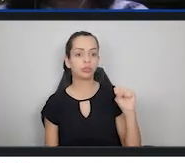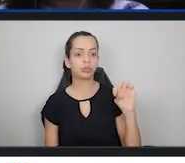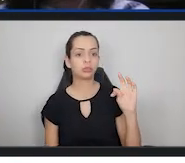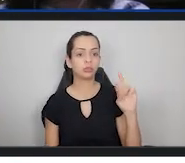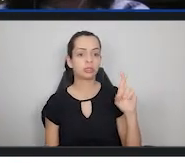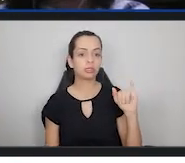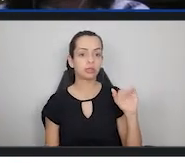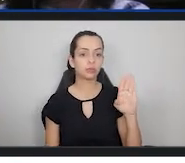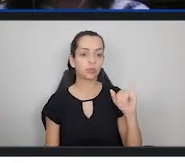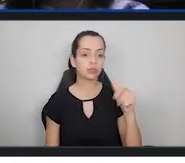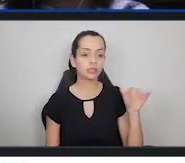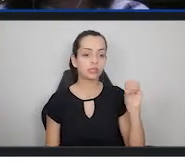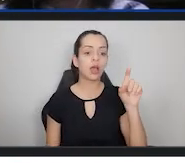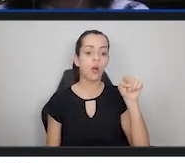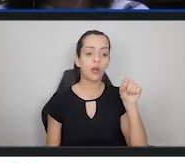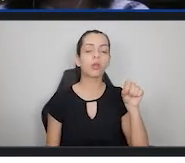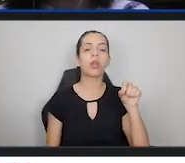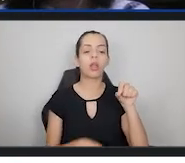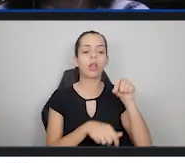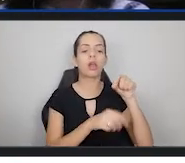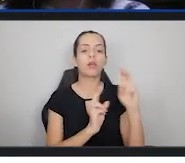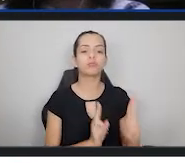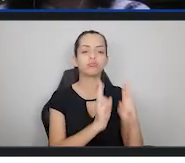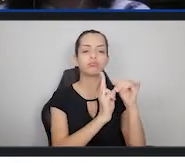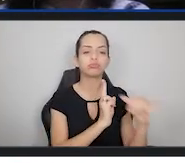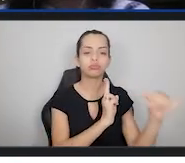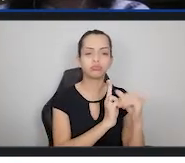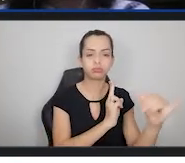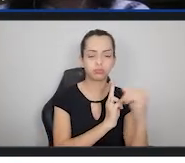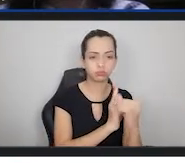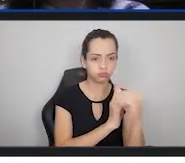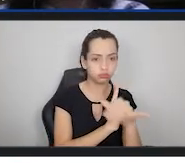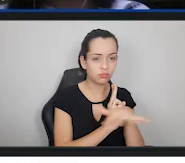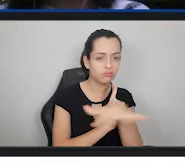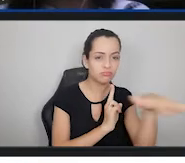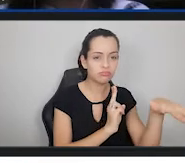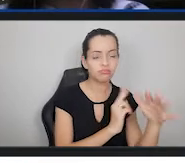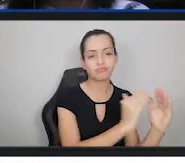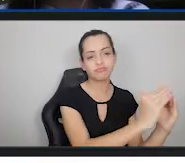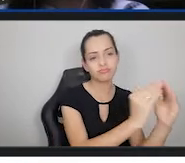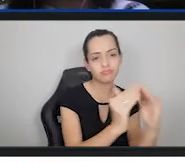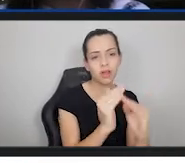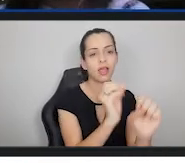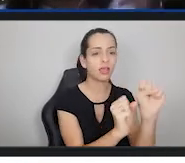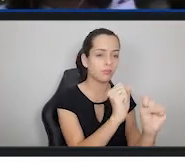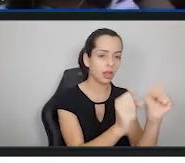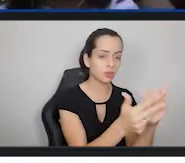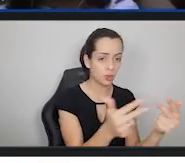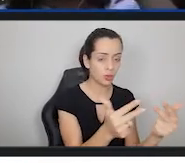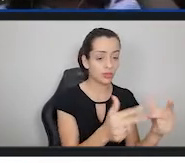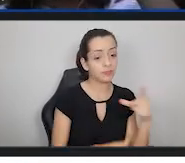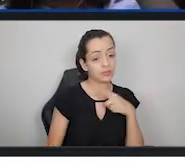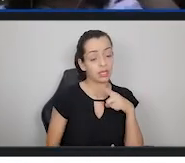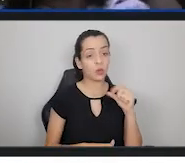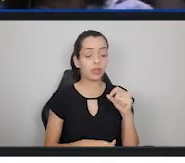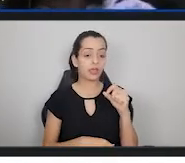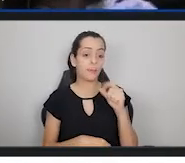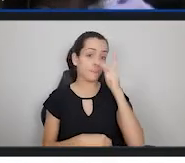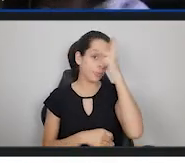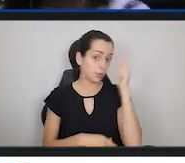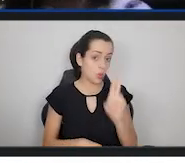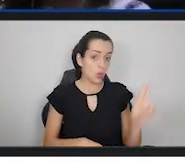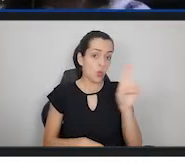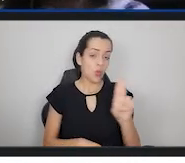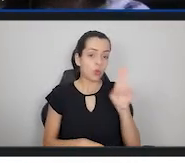transmissão. E lá da distribuição, já levando aos consumidores, seja ele cativo, que somos nós residenciais, que não podemos